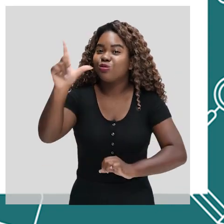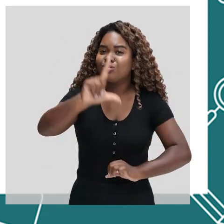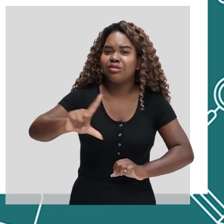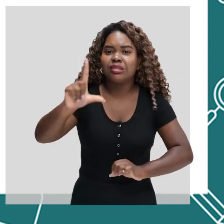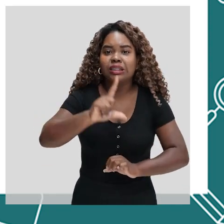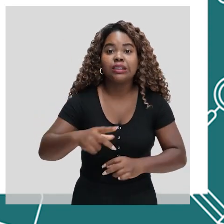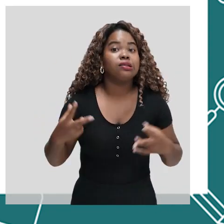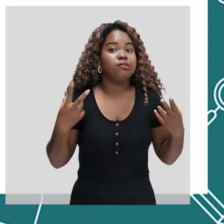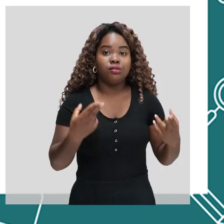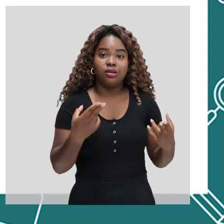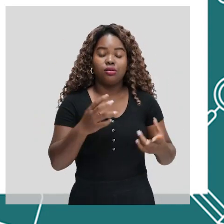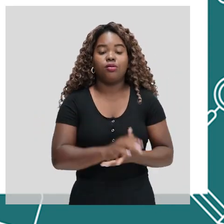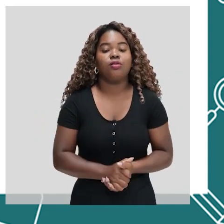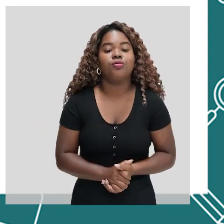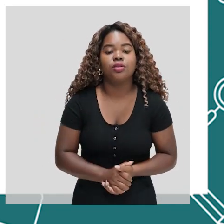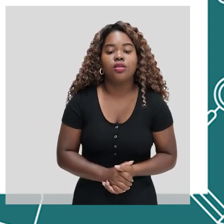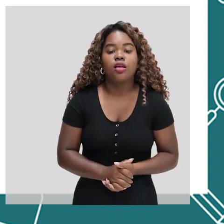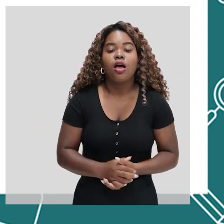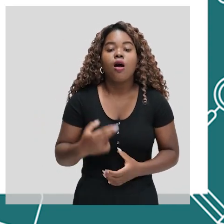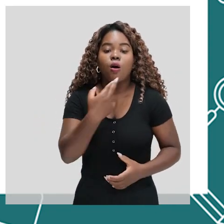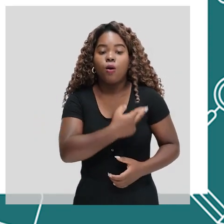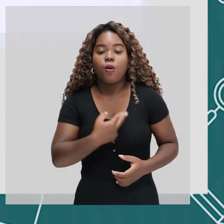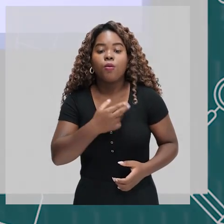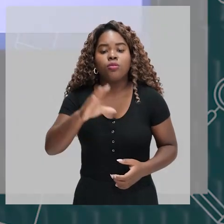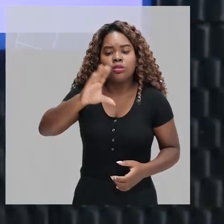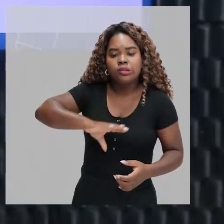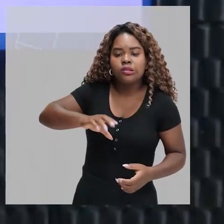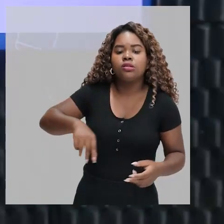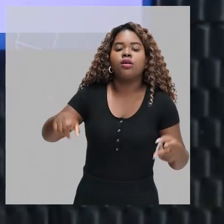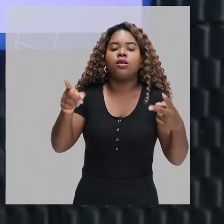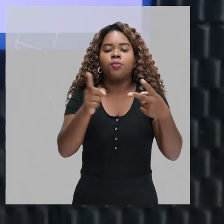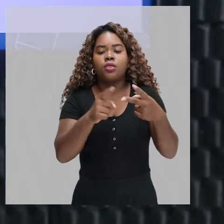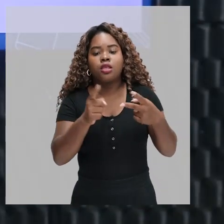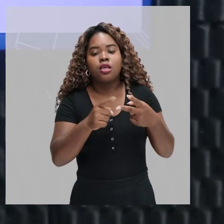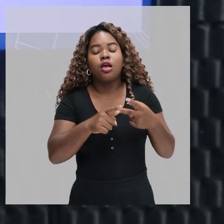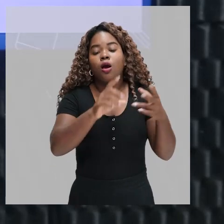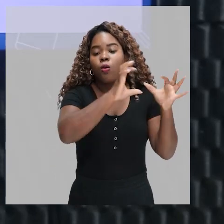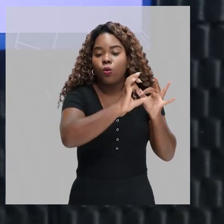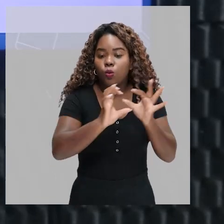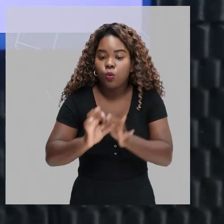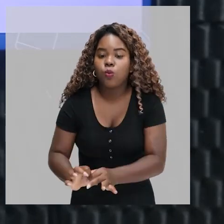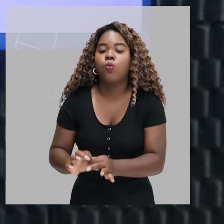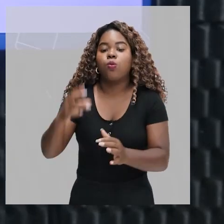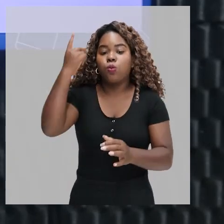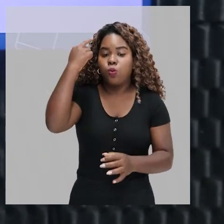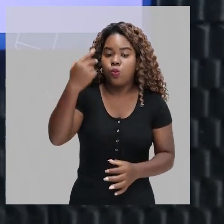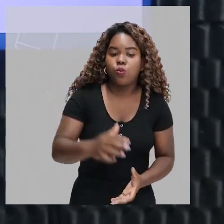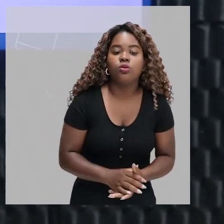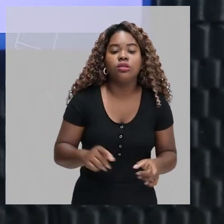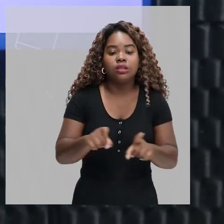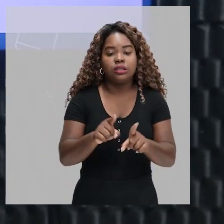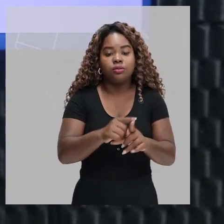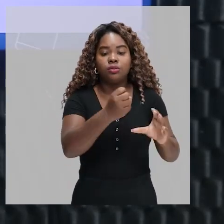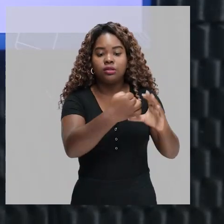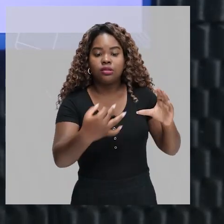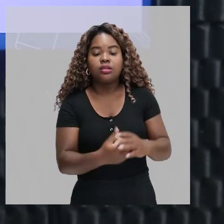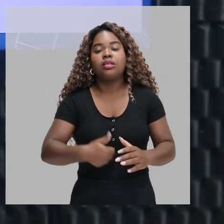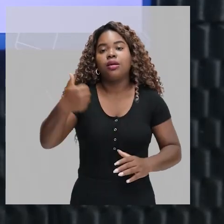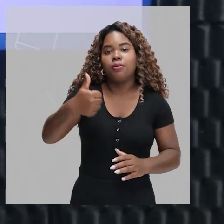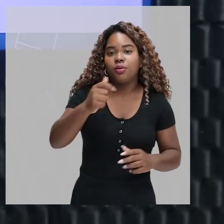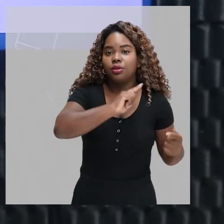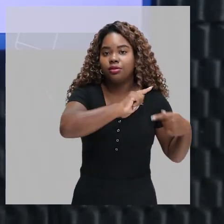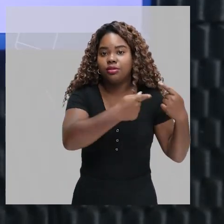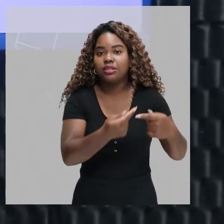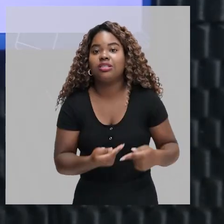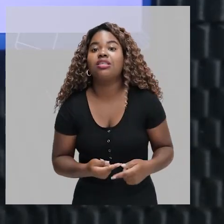que as coisas funcionam romantismo Portugal contexto histórico as características e claro primeira geração Voltando a falar da